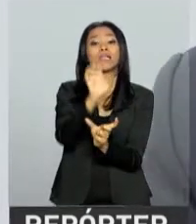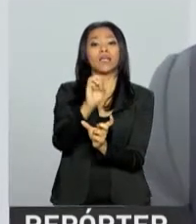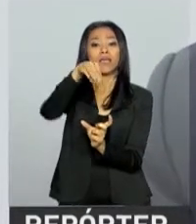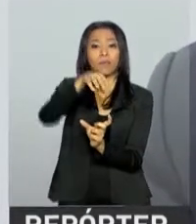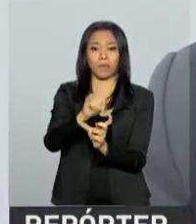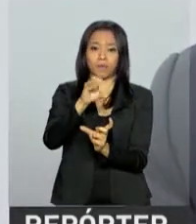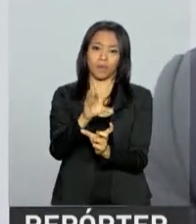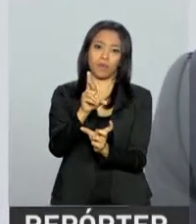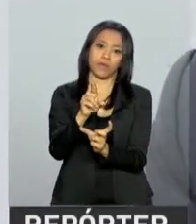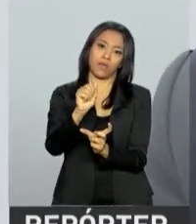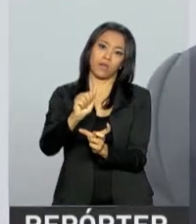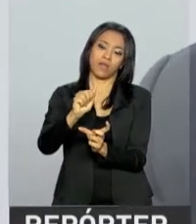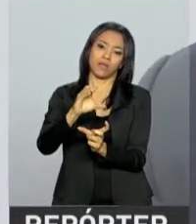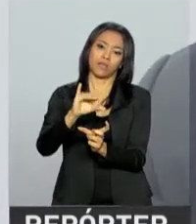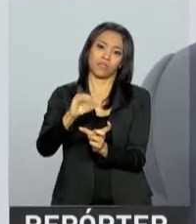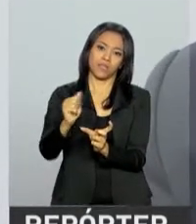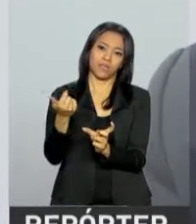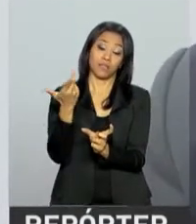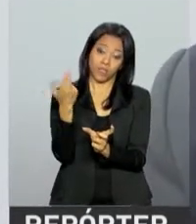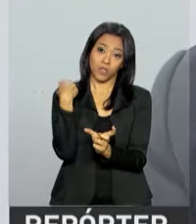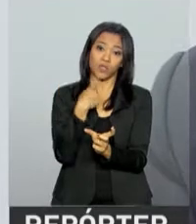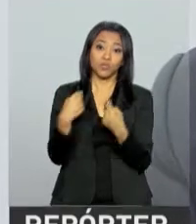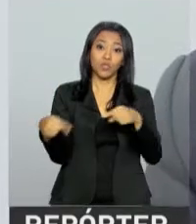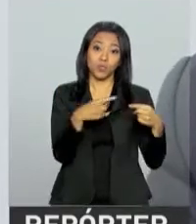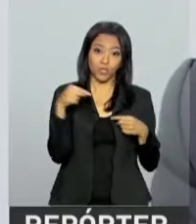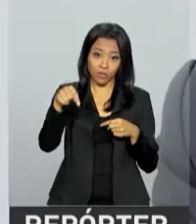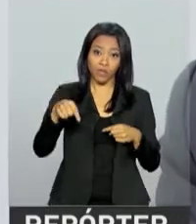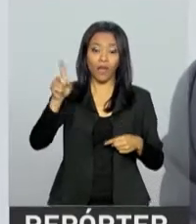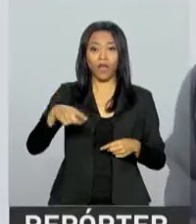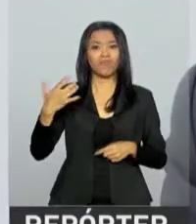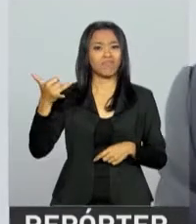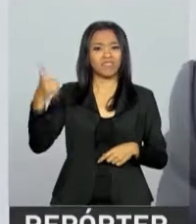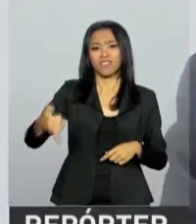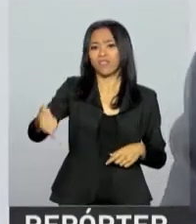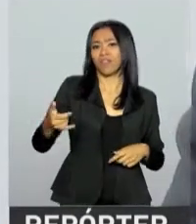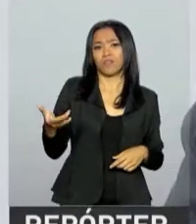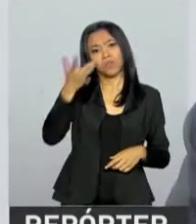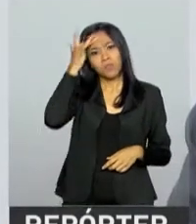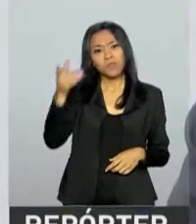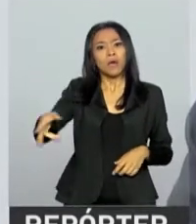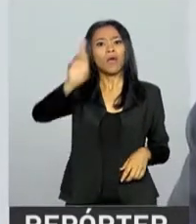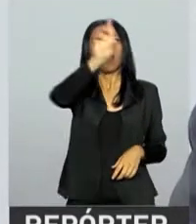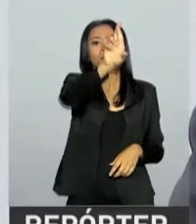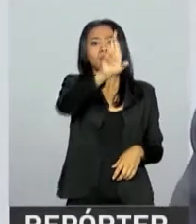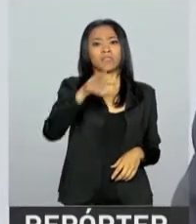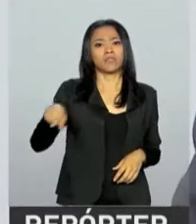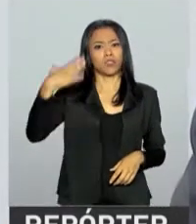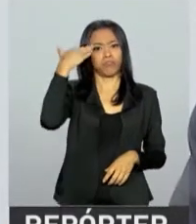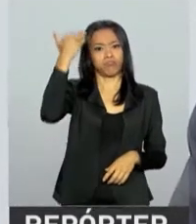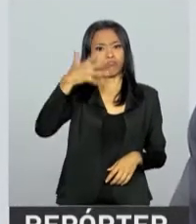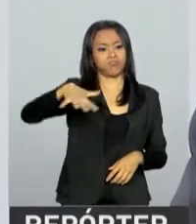caso especial que nós estamos aqui discutindo, trata-se do assassinato de uma representante popular, que é o que